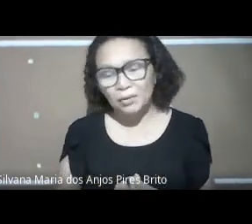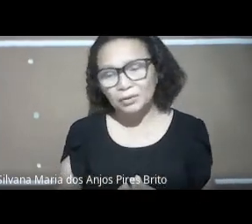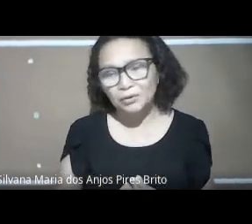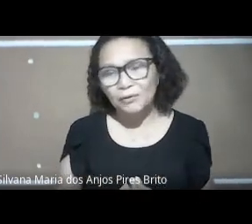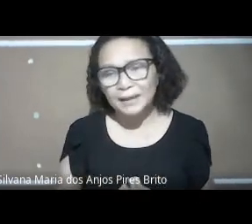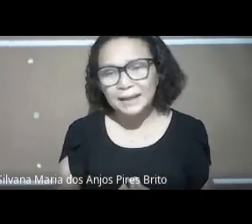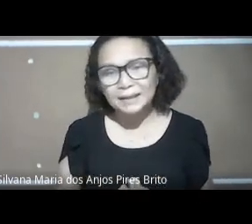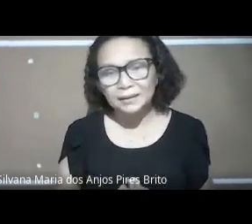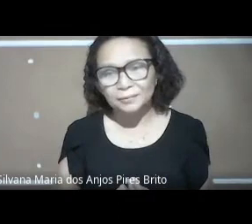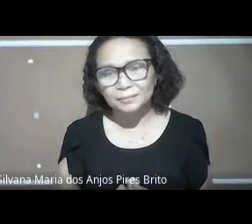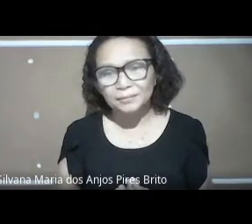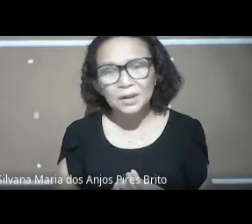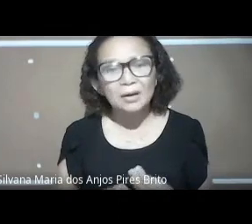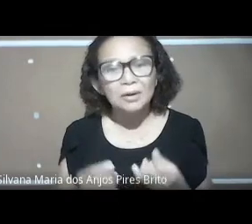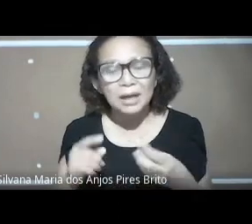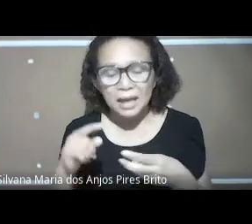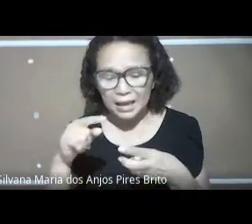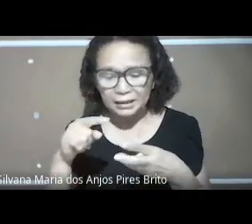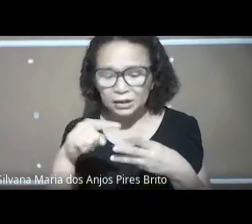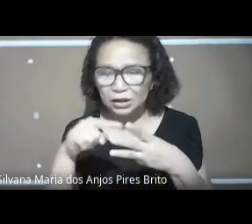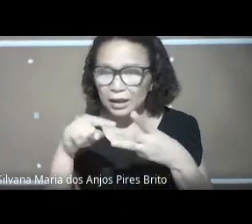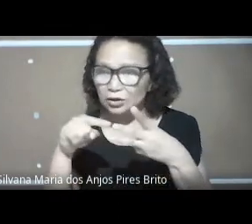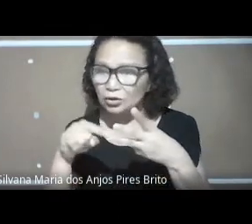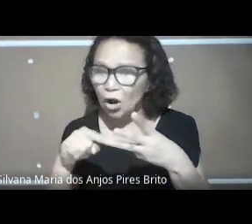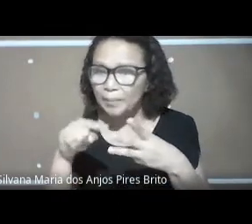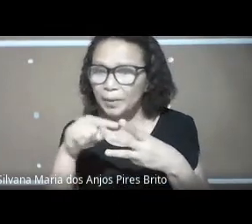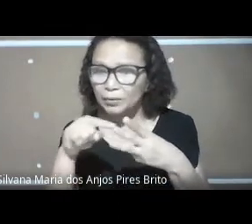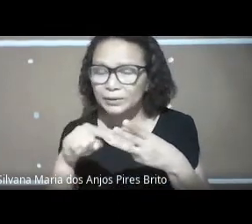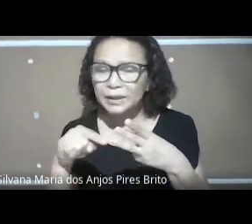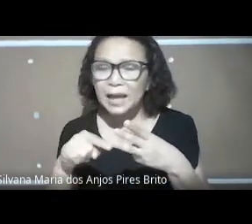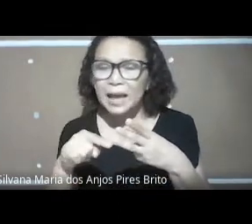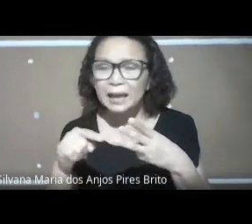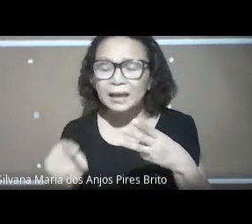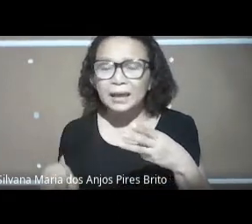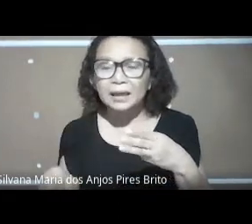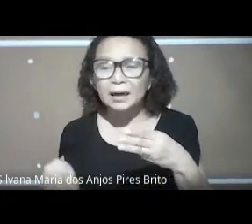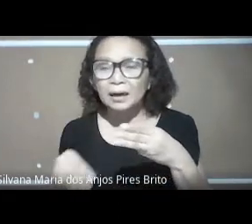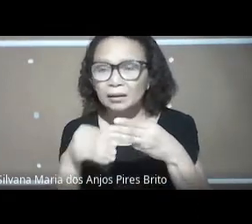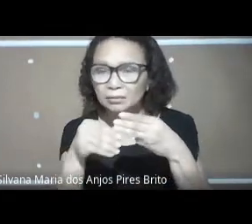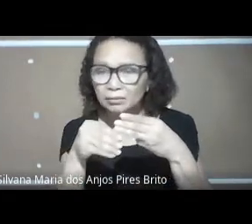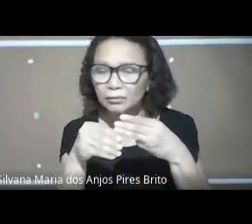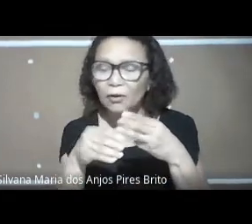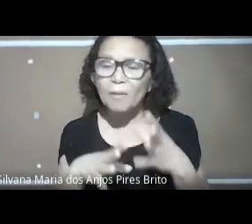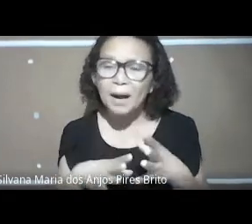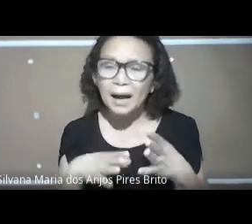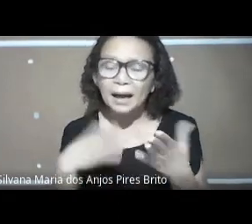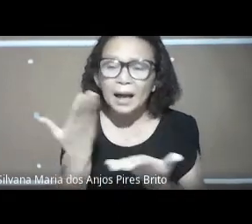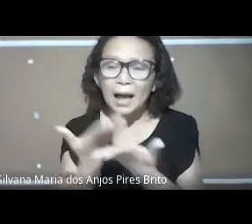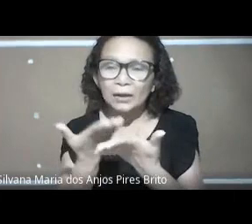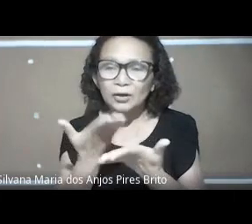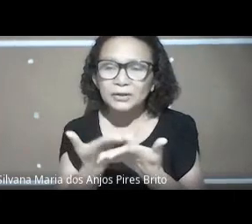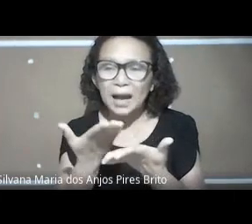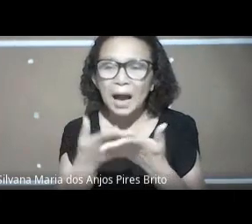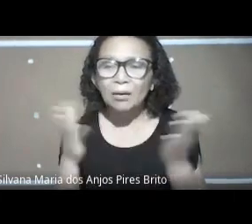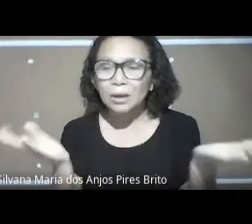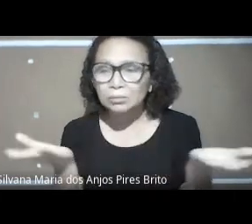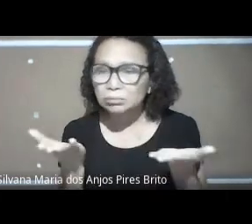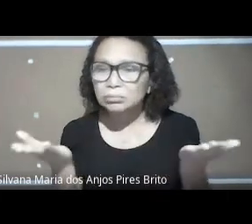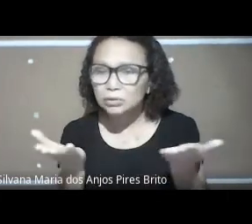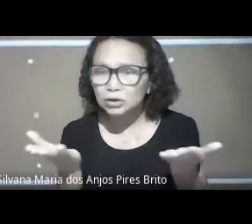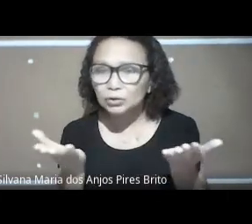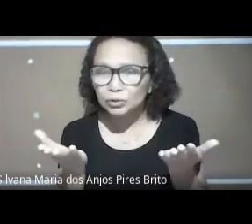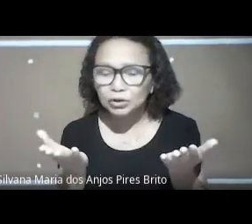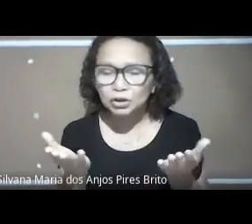um pouquinho de conversação. Então, esses 3 tópicos é que irão formar a nossa